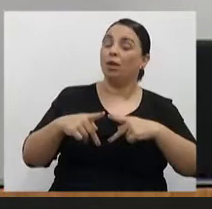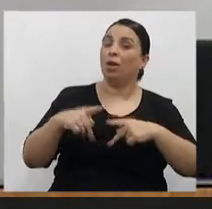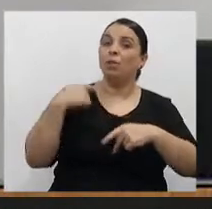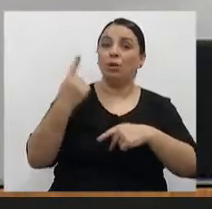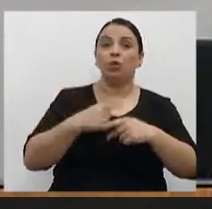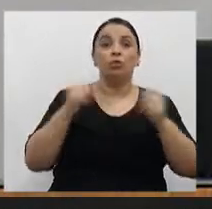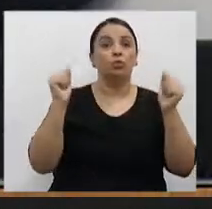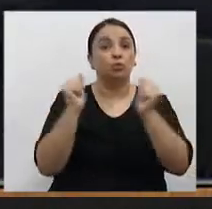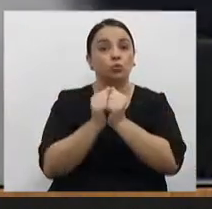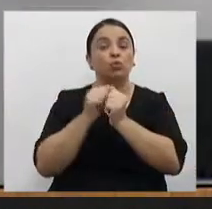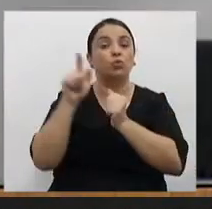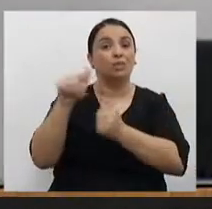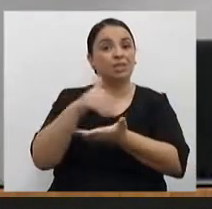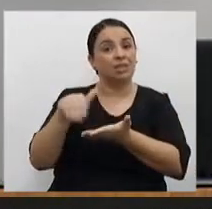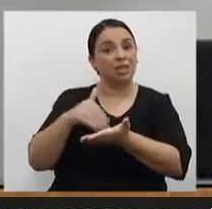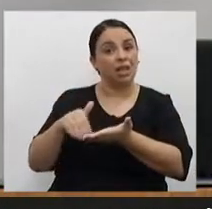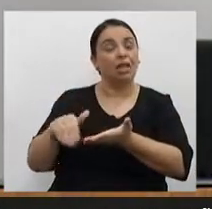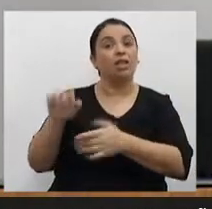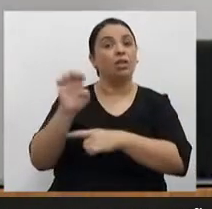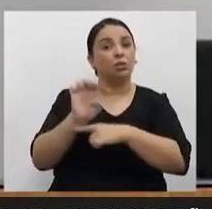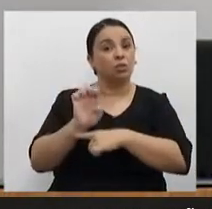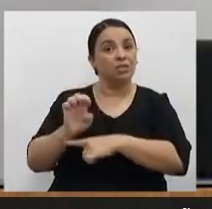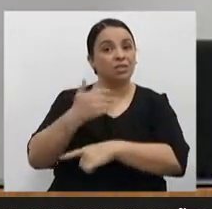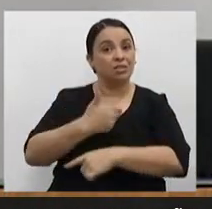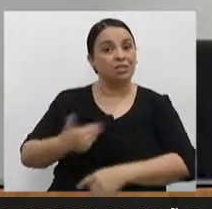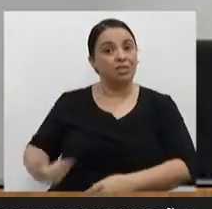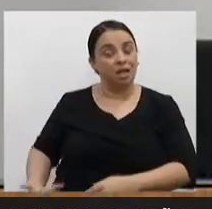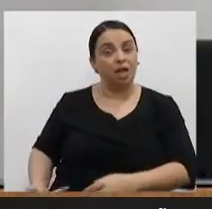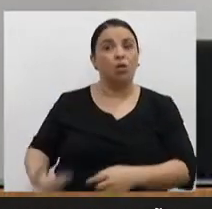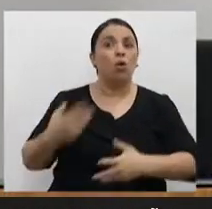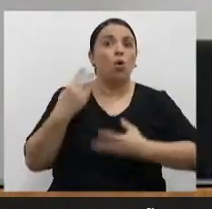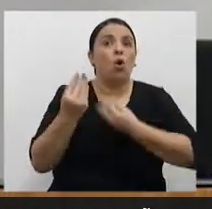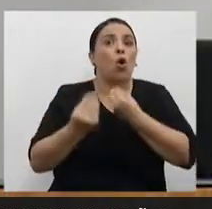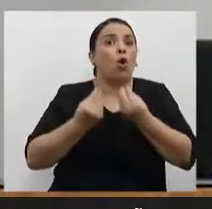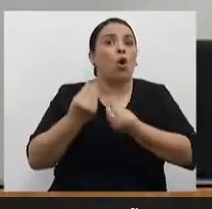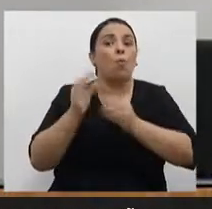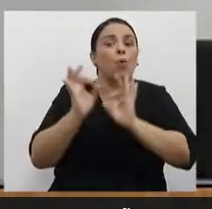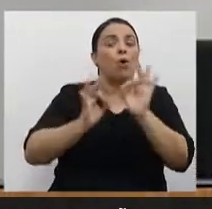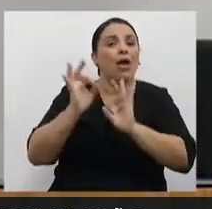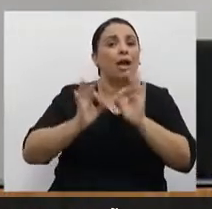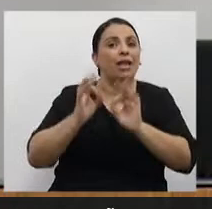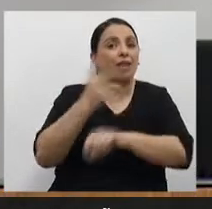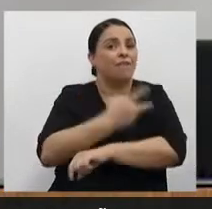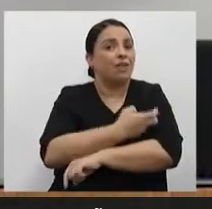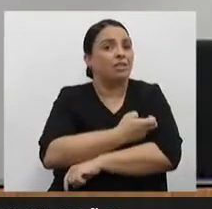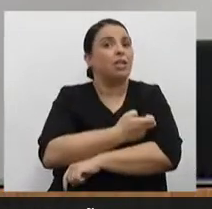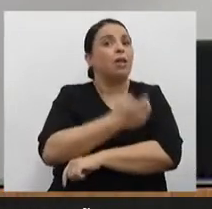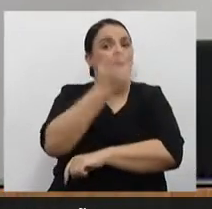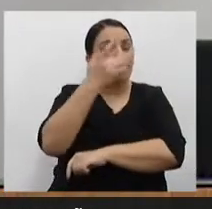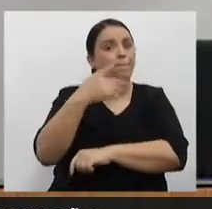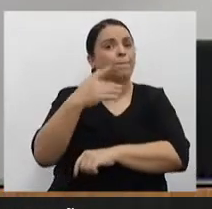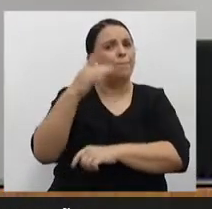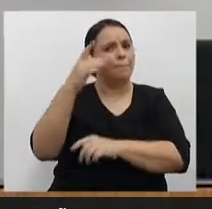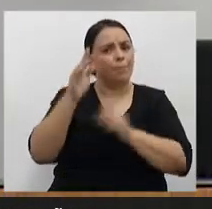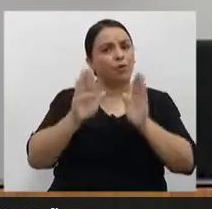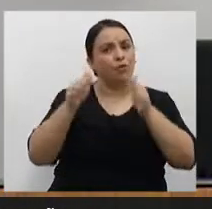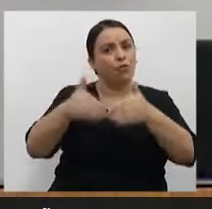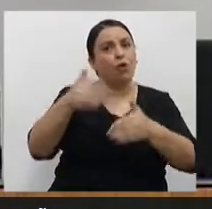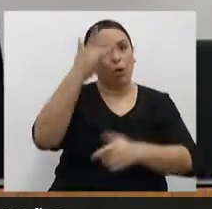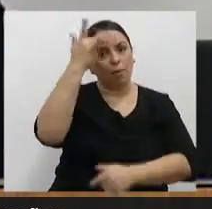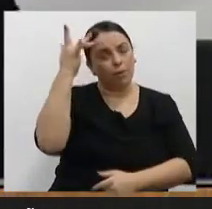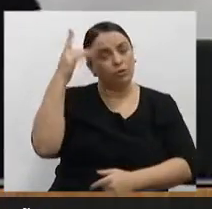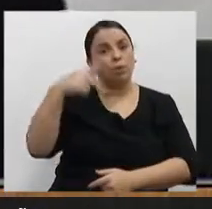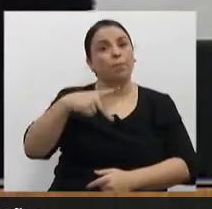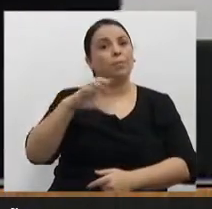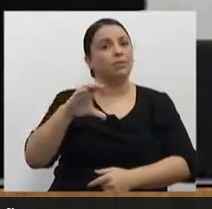com a Secretaria de Estado, como ficaria essa organização em Belo Horizonte. Em Minas Gerais. Eu vou dar um exemplo. Belo Horizonte,